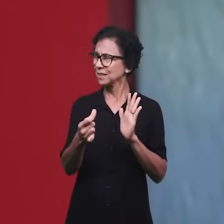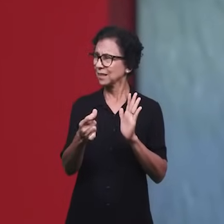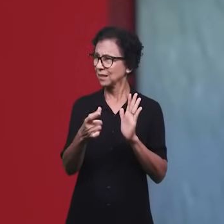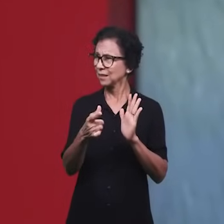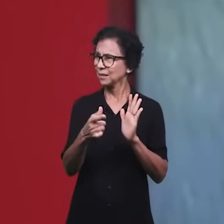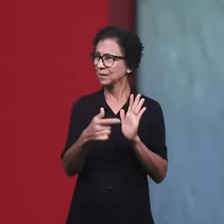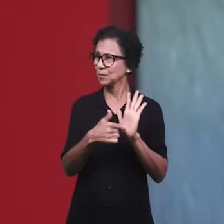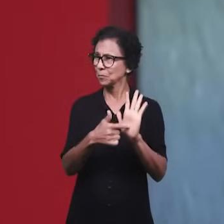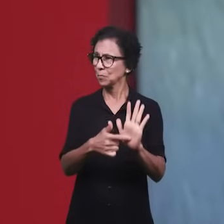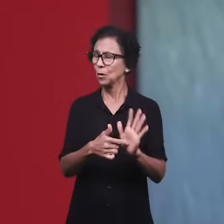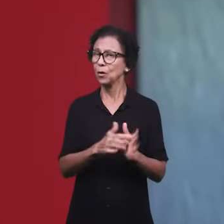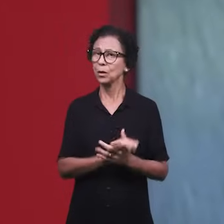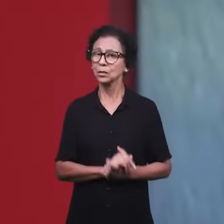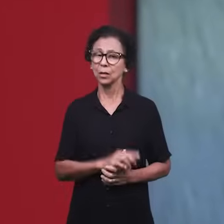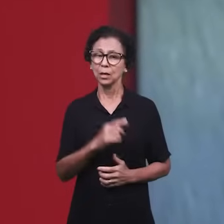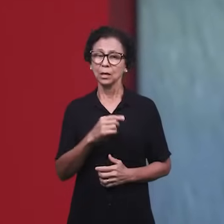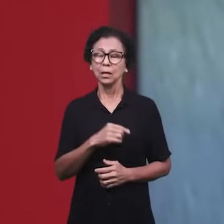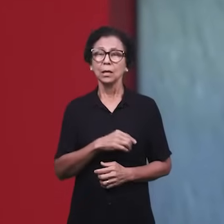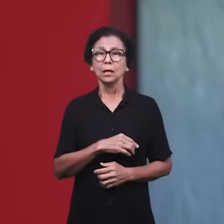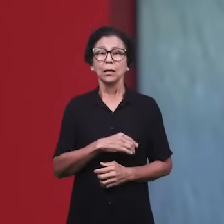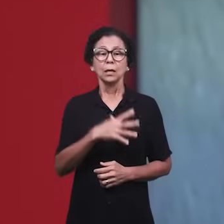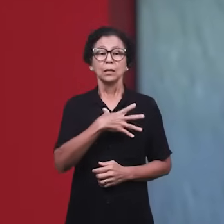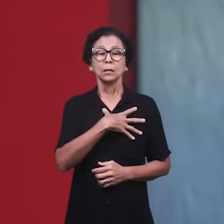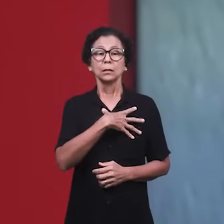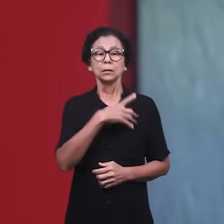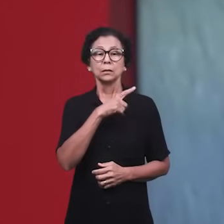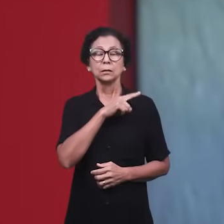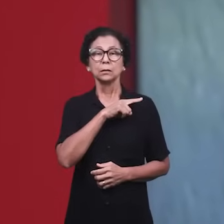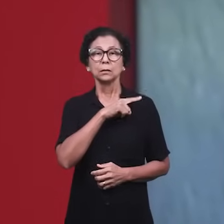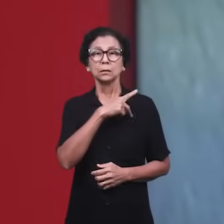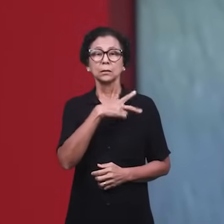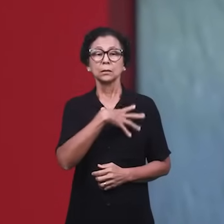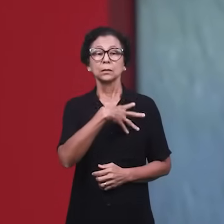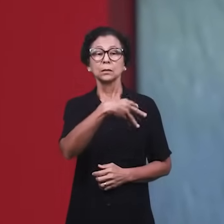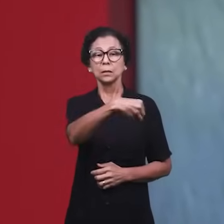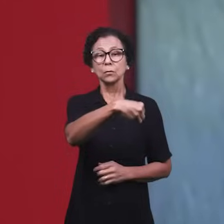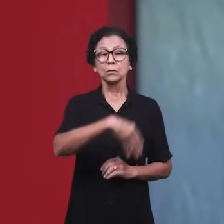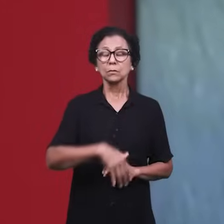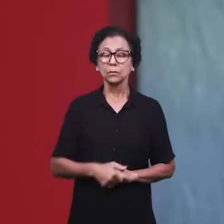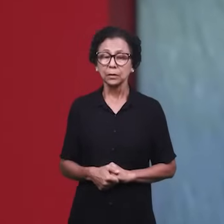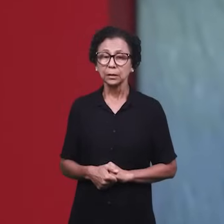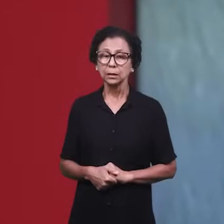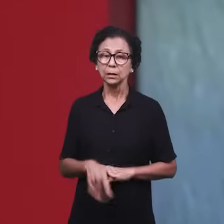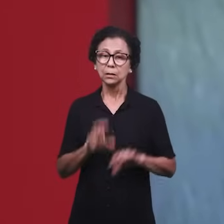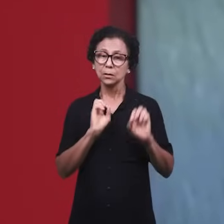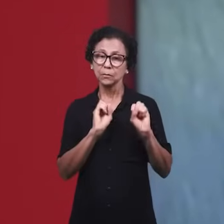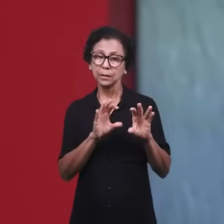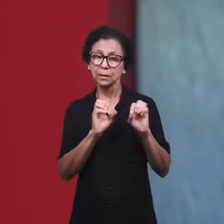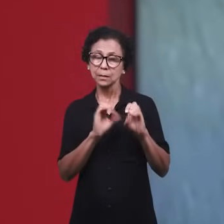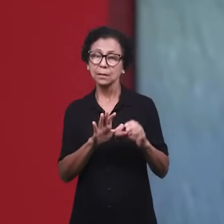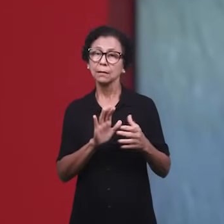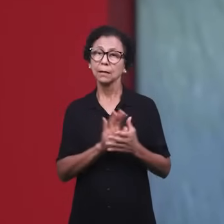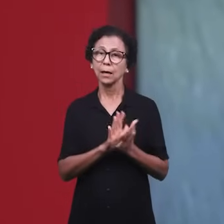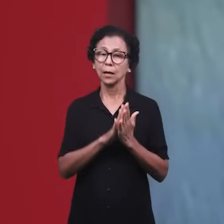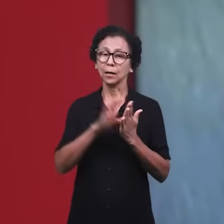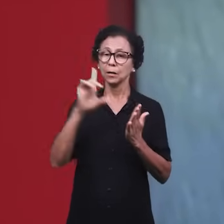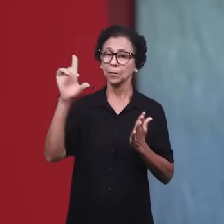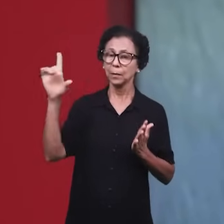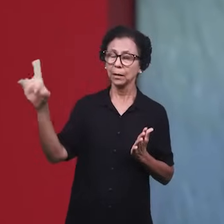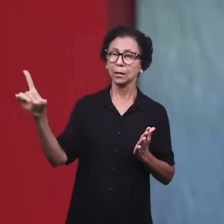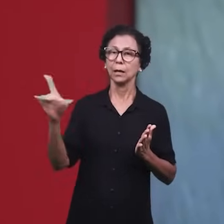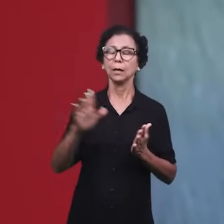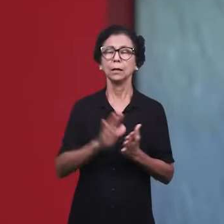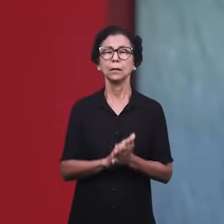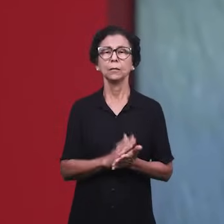diz assim ó intimará os teus filhos né a palavra precisa estar no seu coração na sua vida intimará os seus filhos andando e